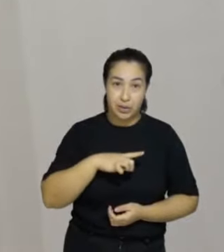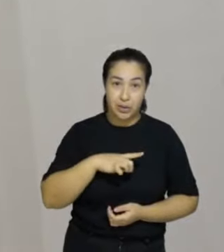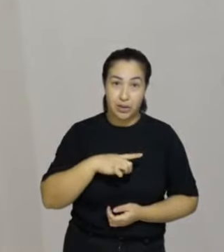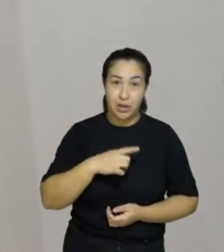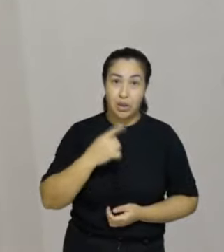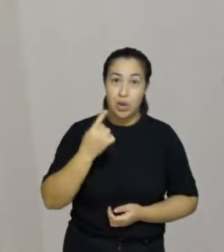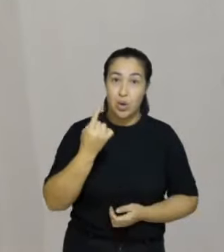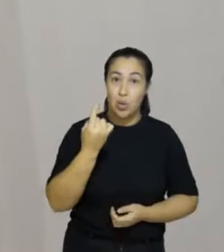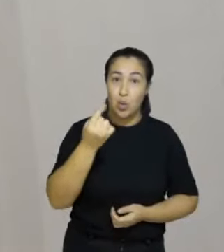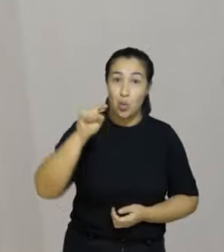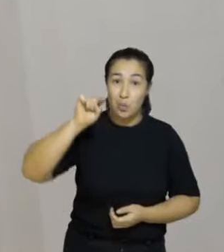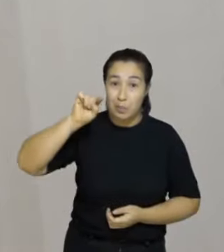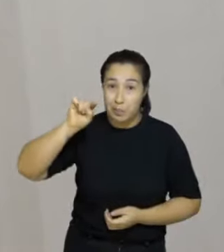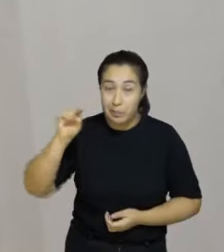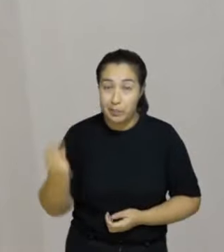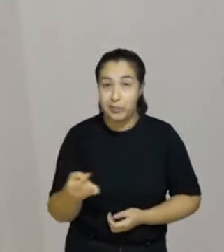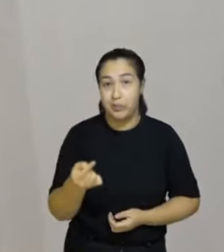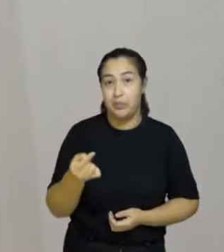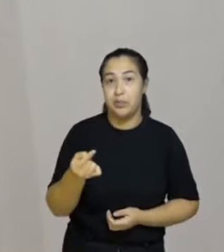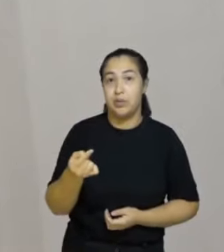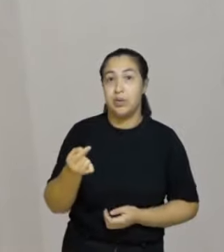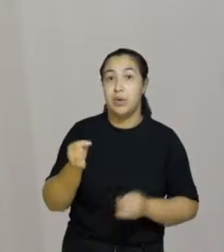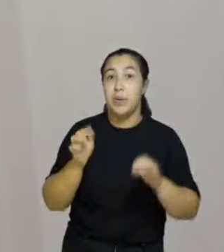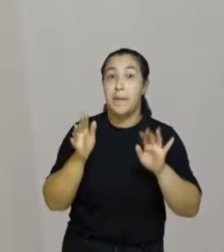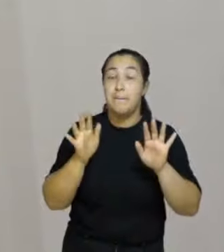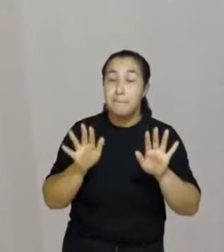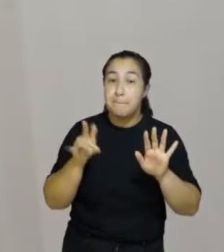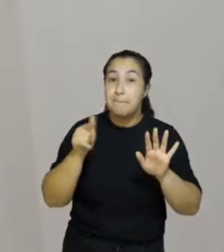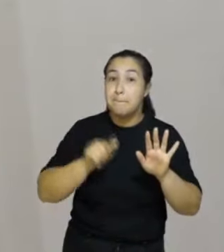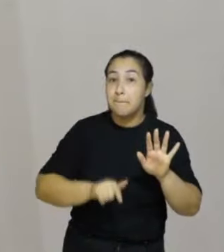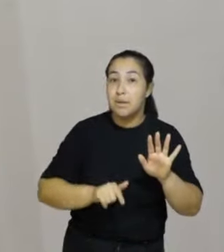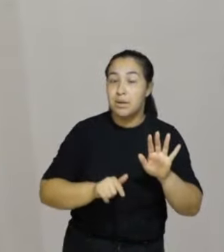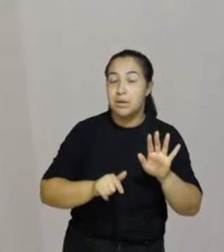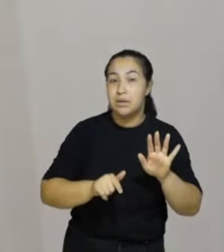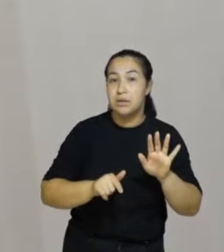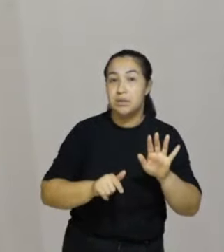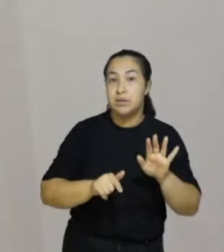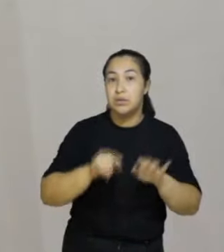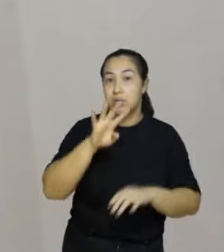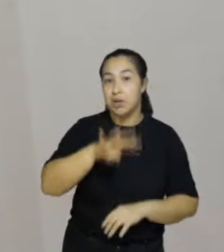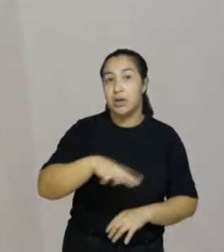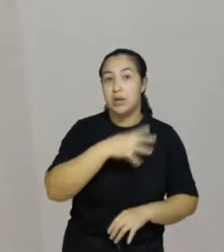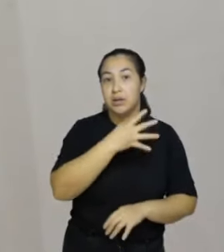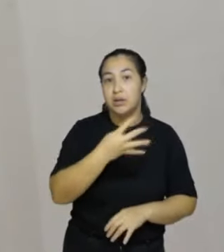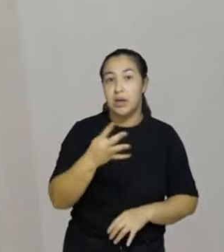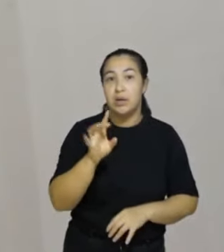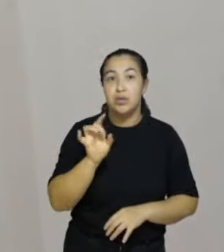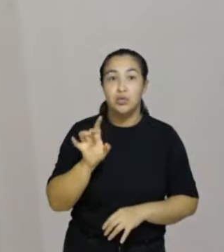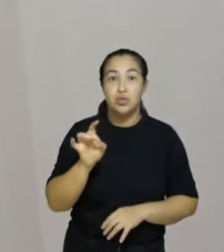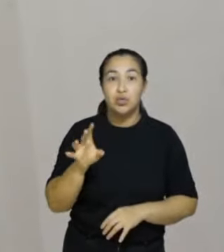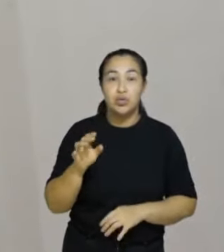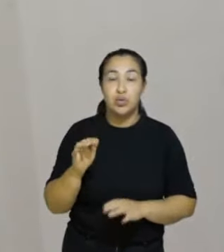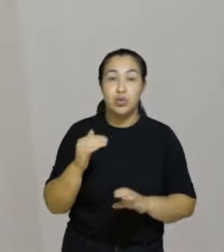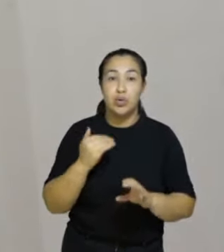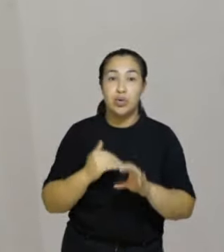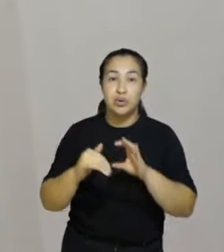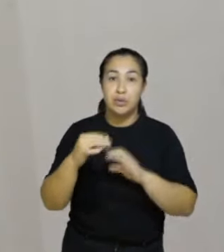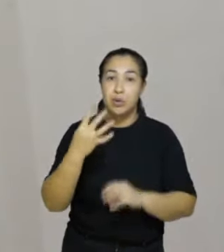forma emergencial, mas segundo o próprio Ministério da Saúde, a localidade só tinha autorização para receber